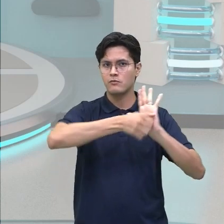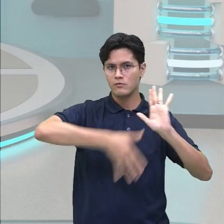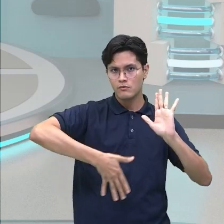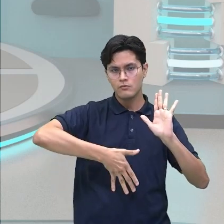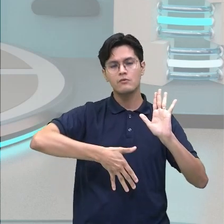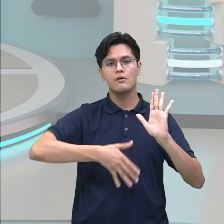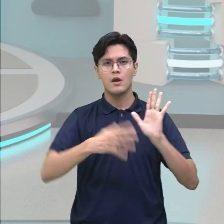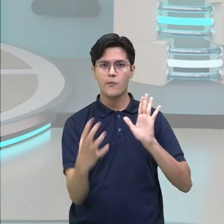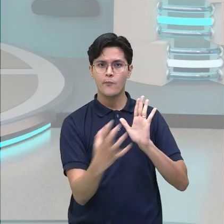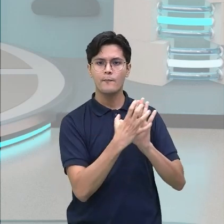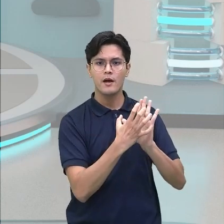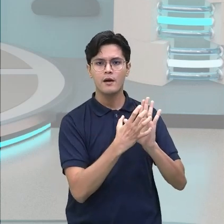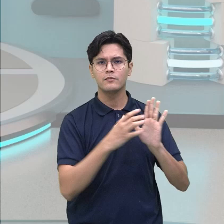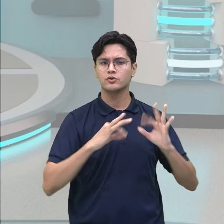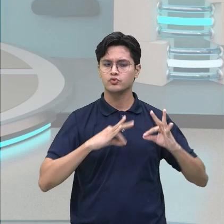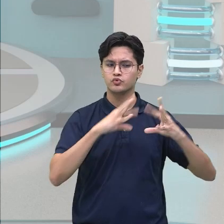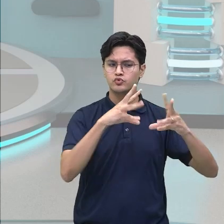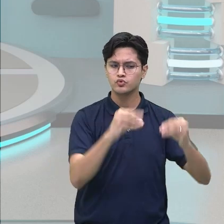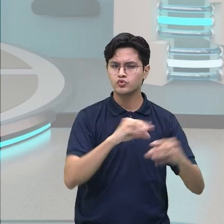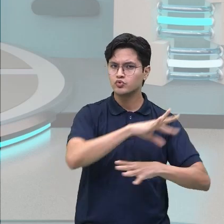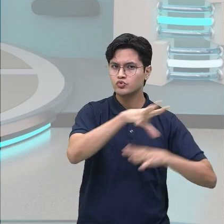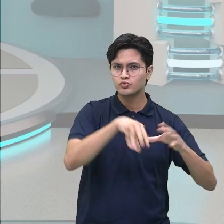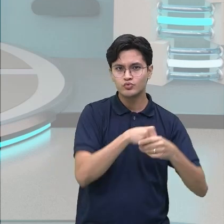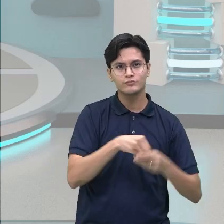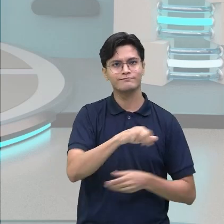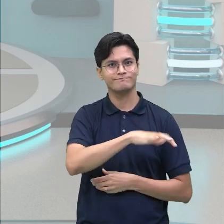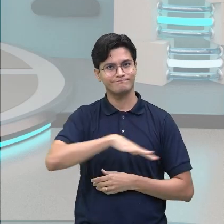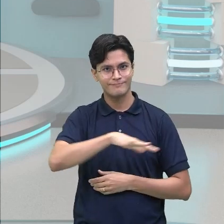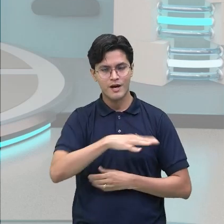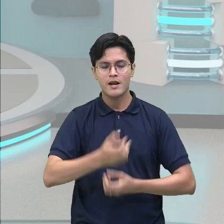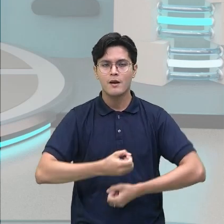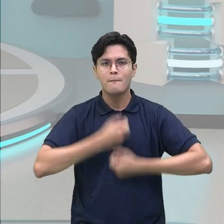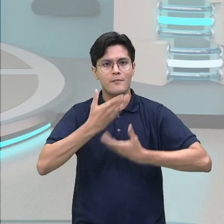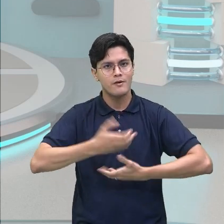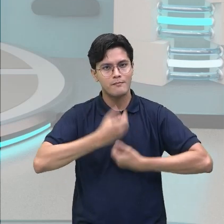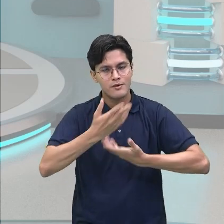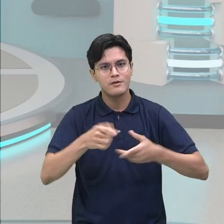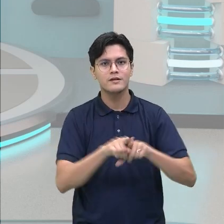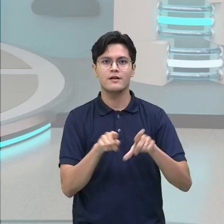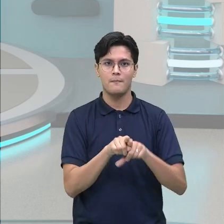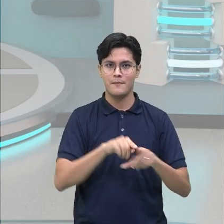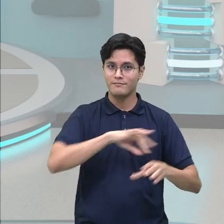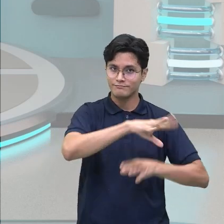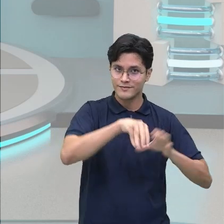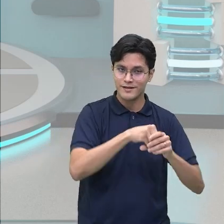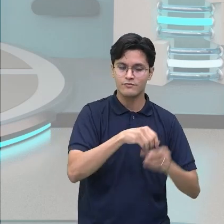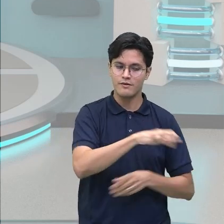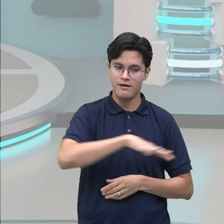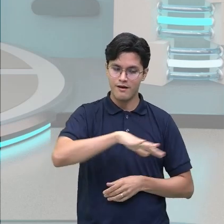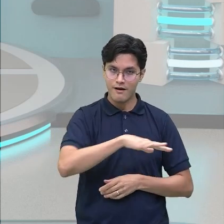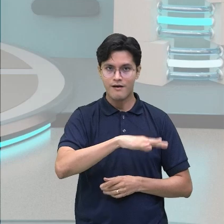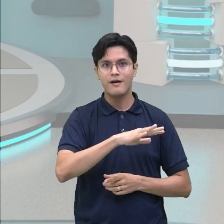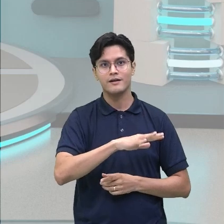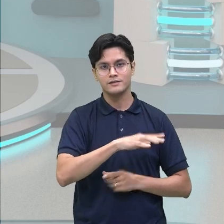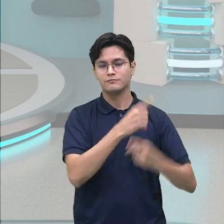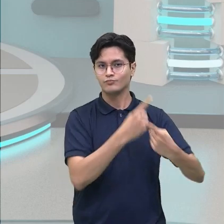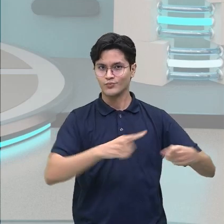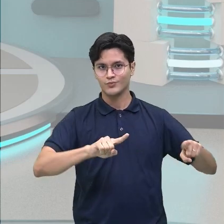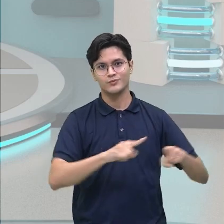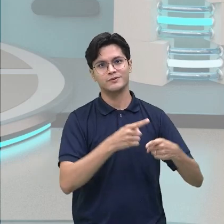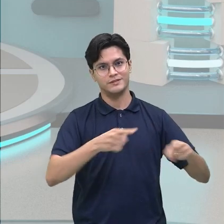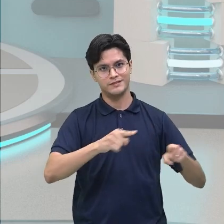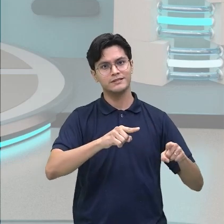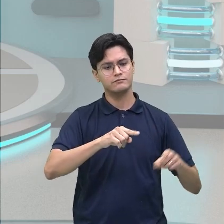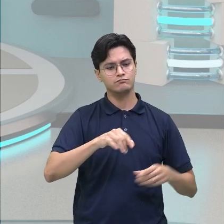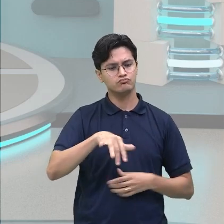hipérbole. Tudo isso vai também ser utilizado na poesia e na música, que envolve a arte. E sobre isso eu tenho